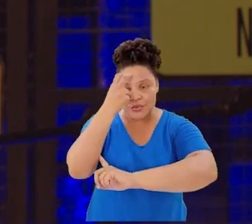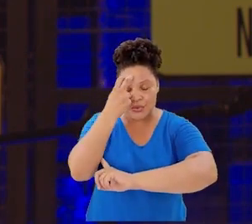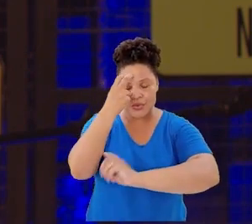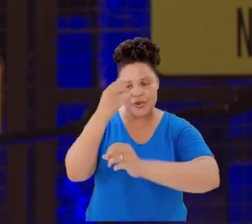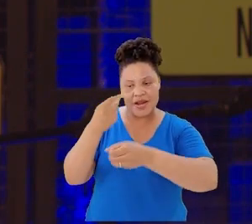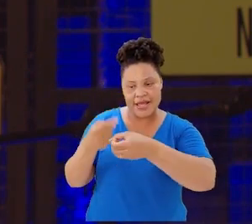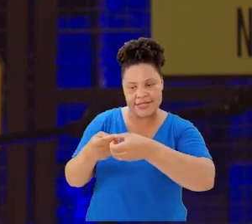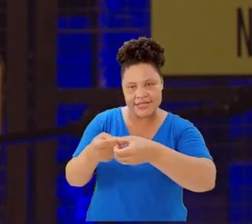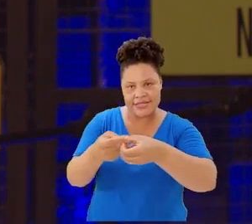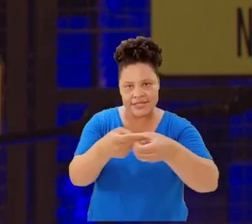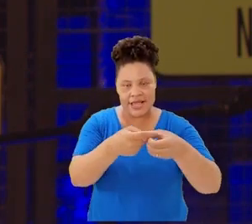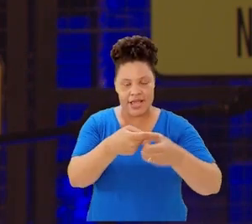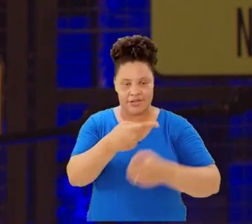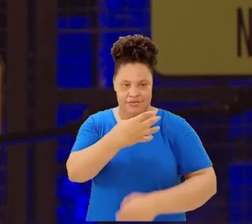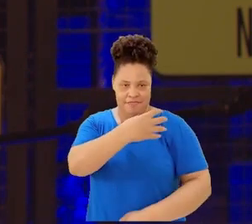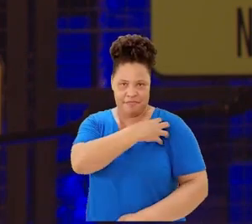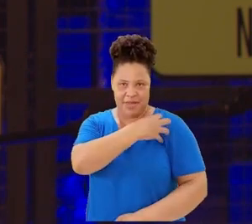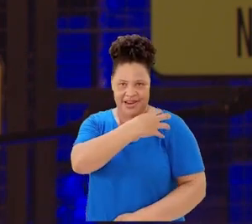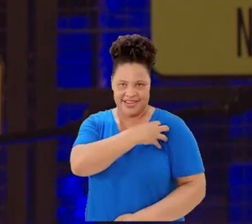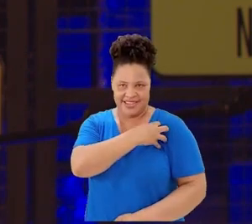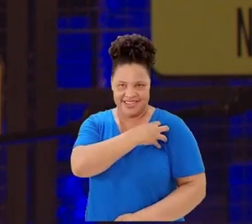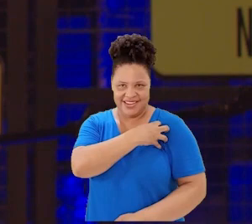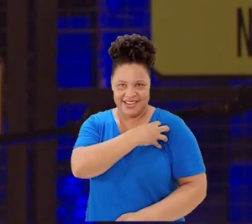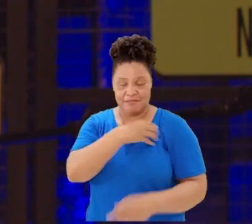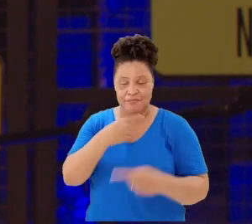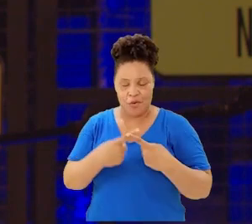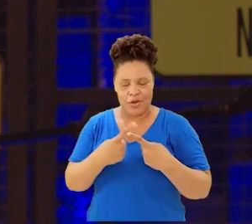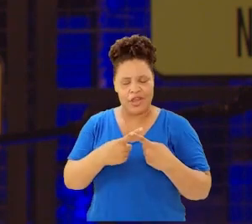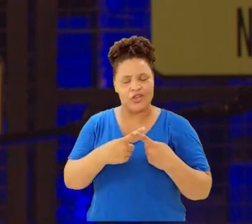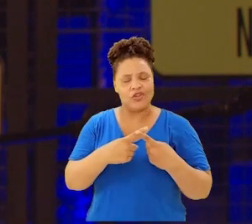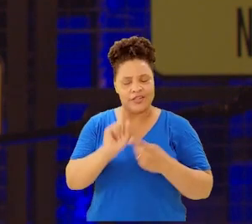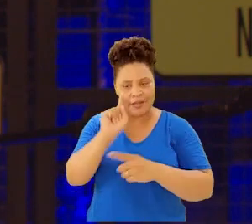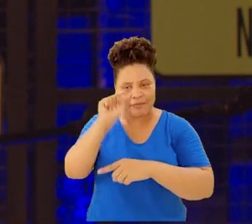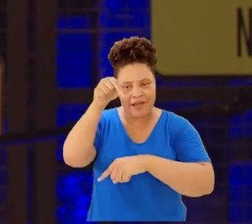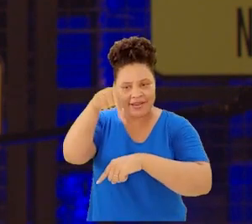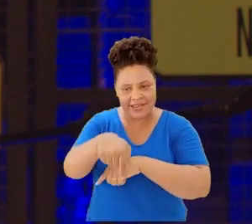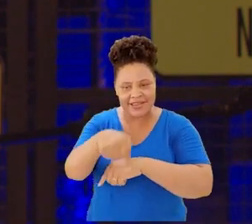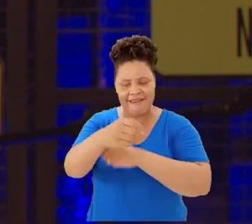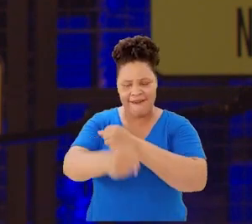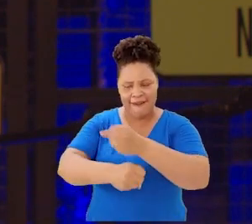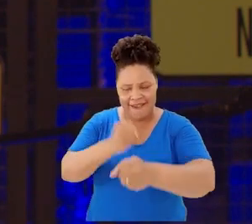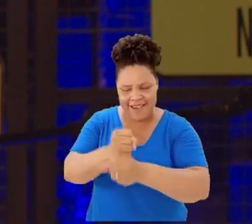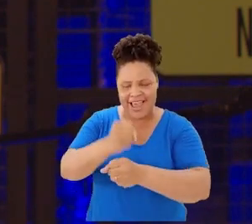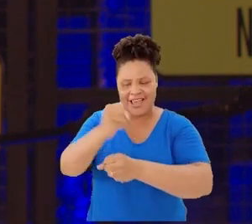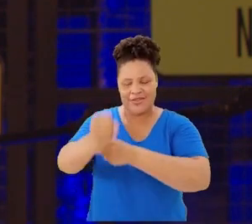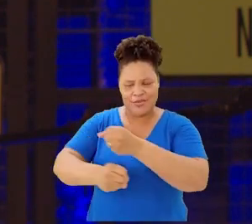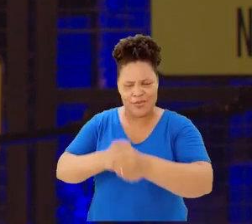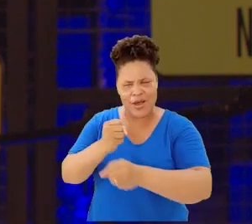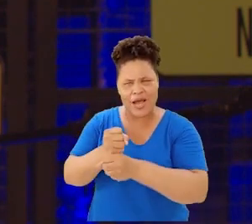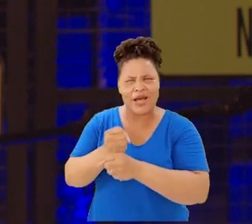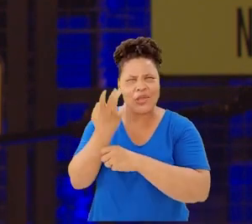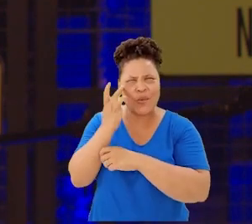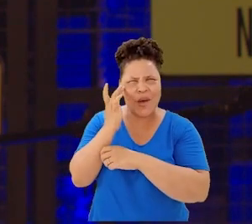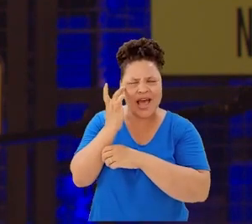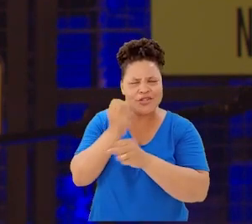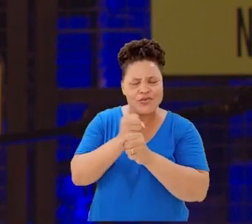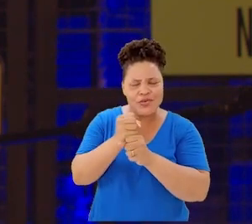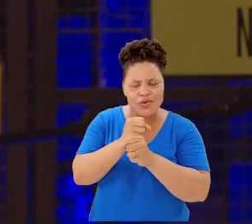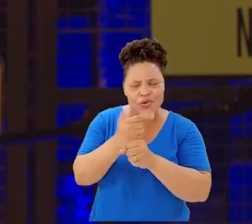mesmo. É, porque a gente veio para o Feiranoise todos os anos, desde que a gente pôde, acho que desde